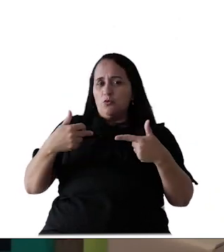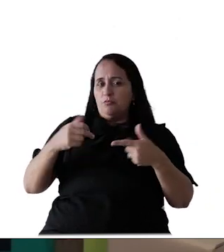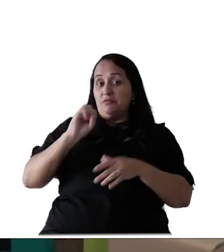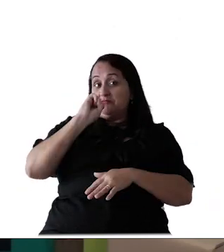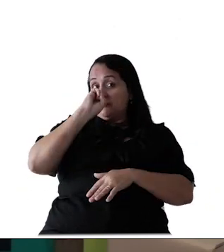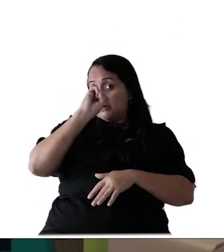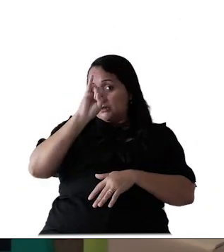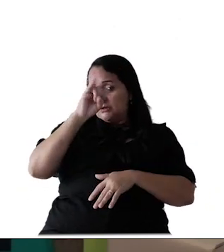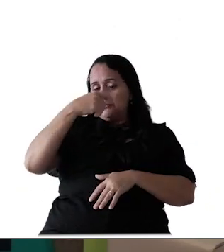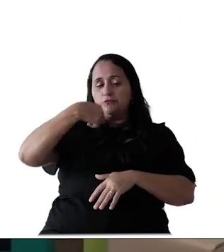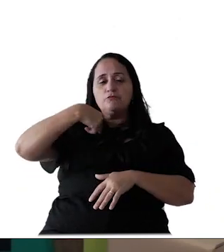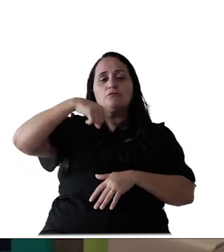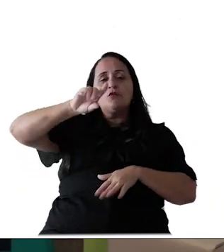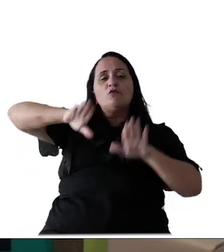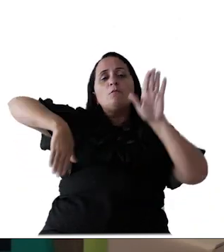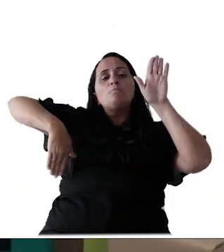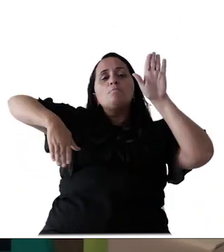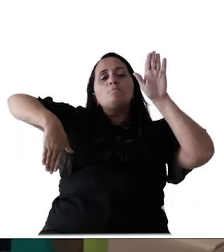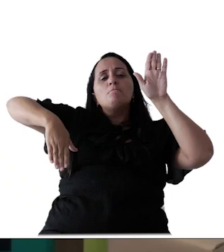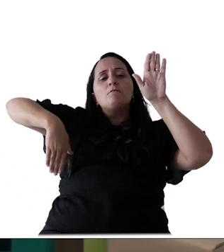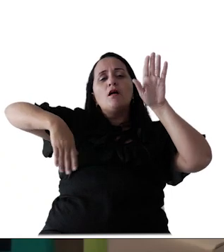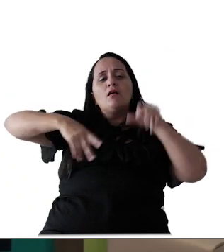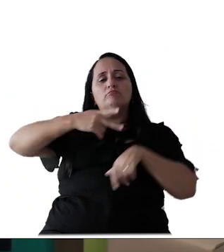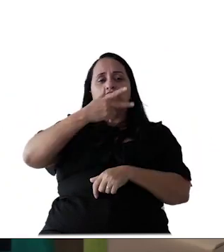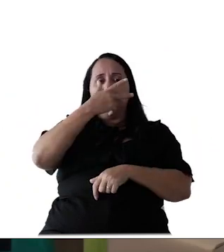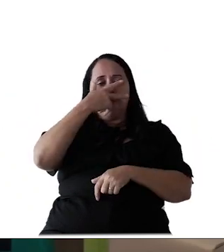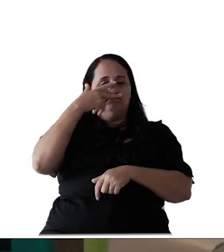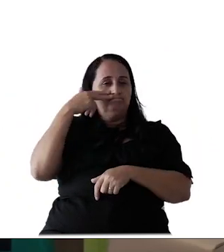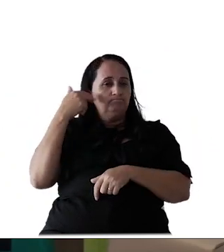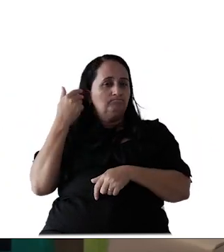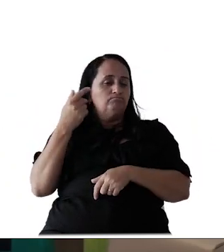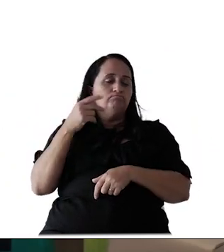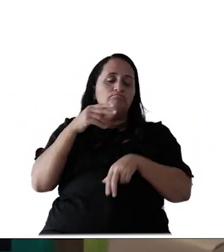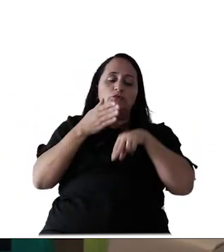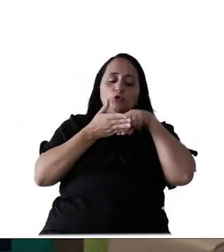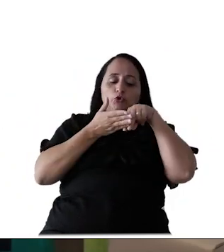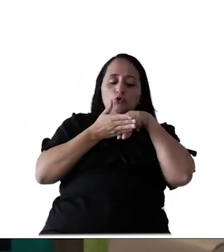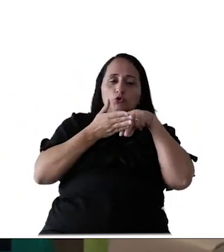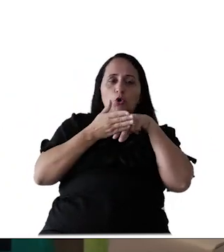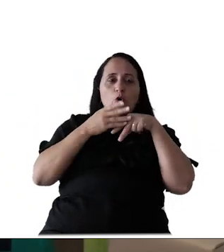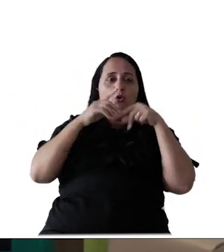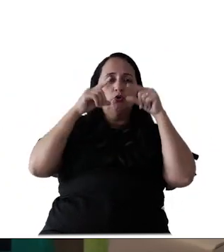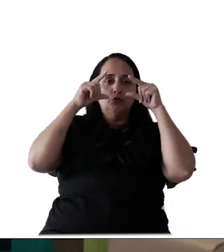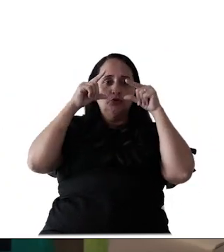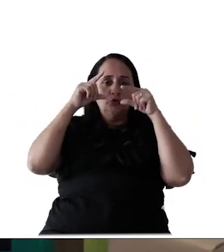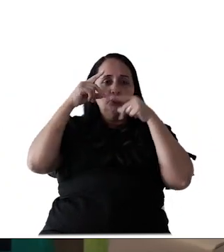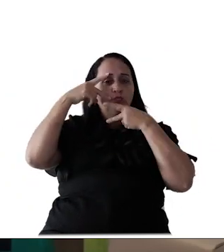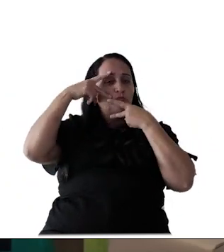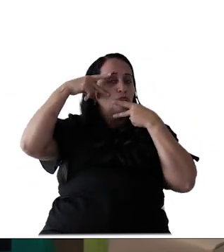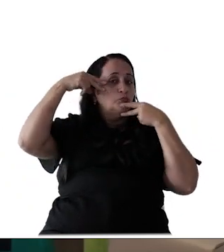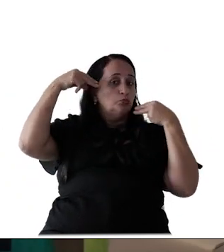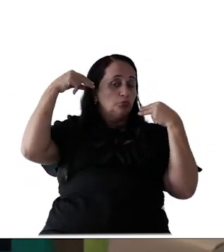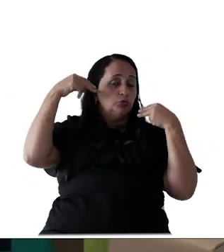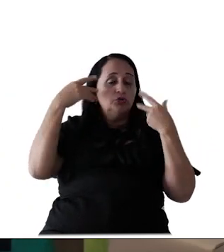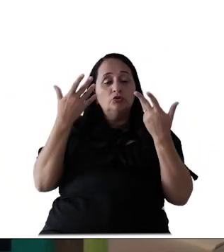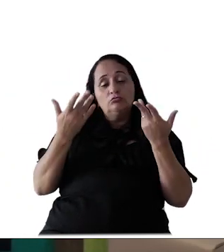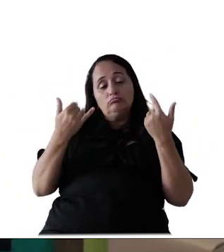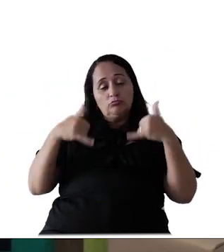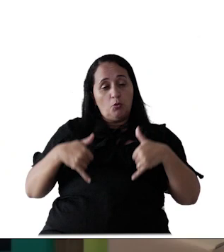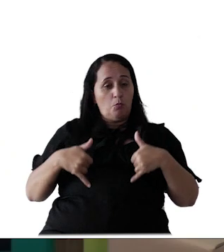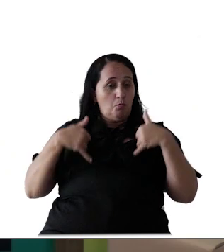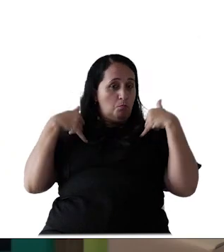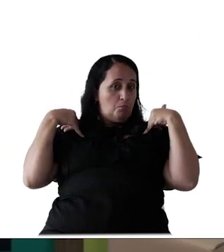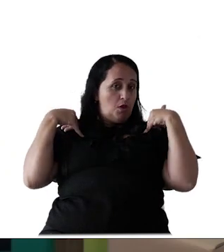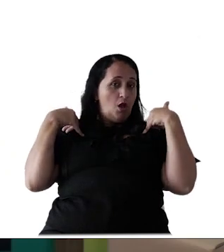vou à praia, eu uso sunga, short, biquíni ou maiô. Se eu vou